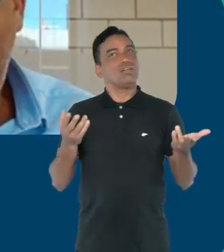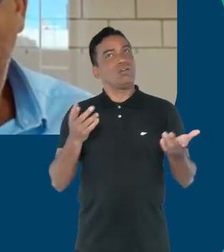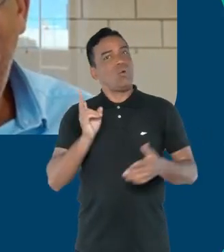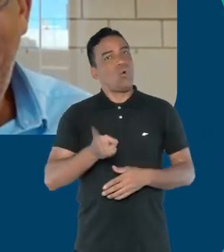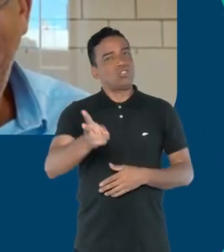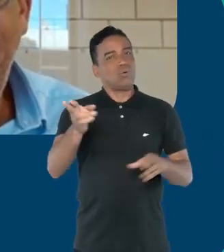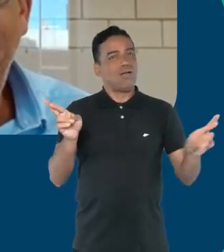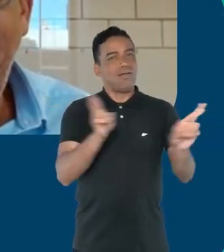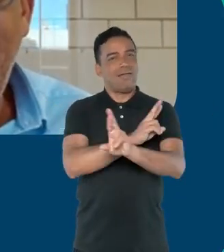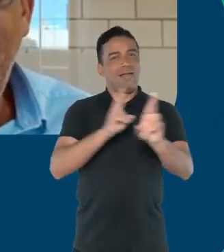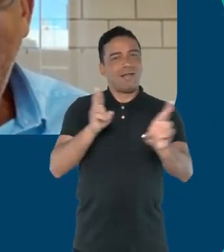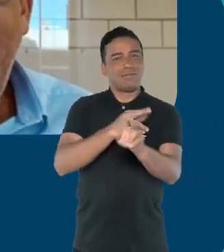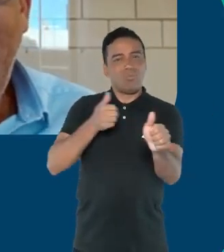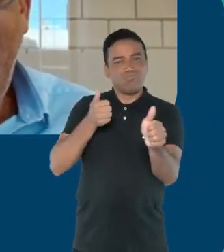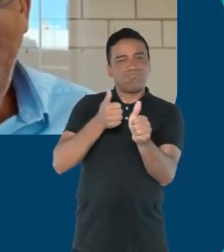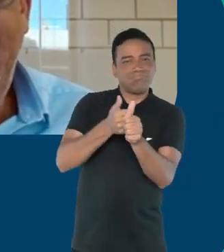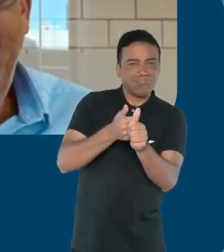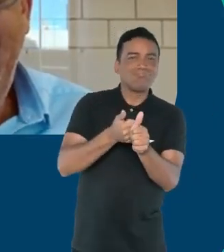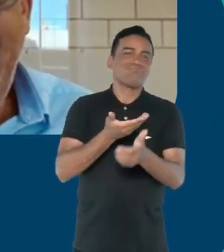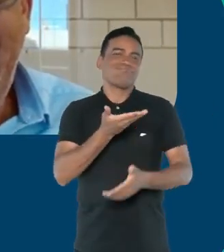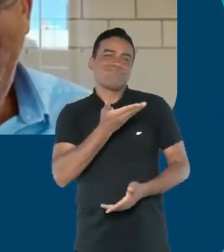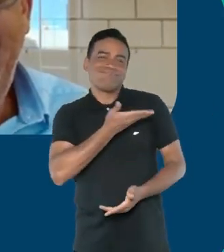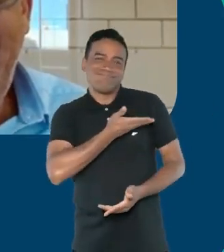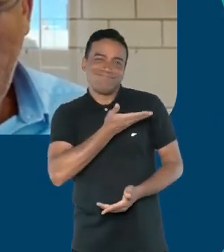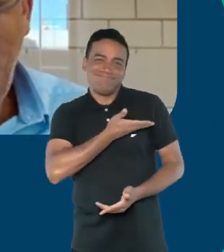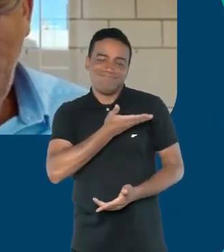de proximidade. Então,